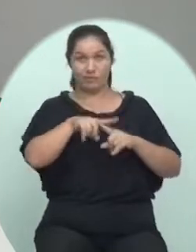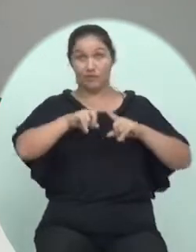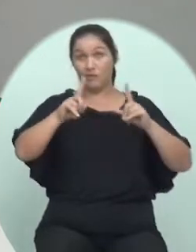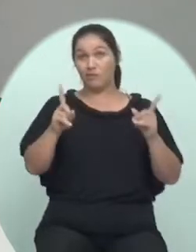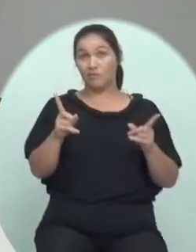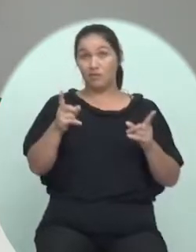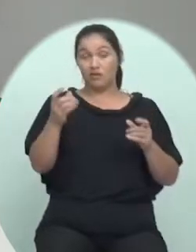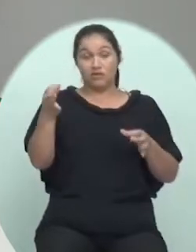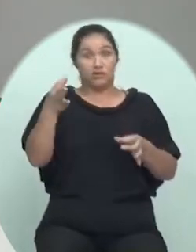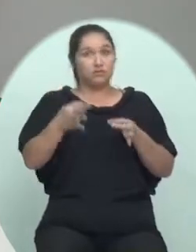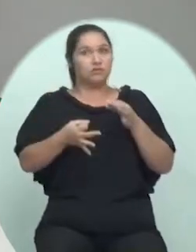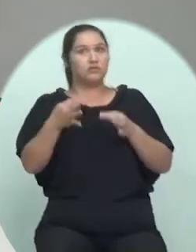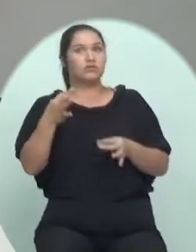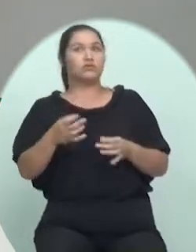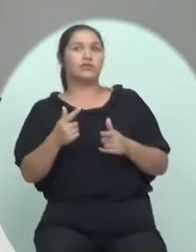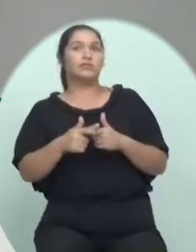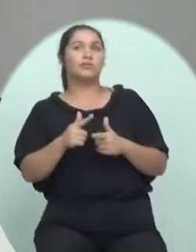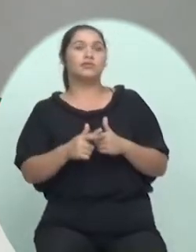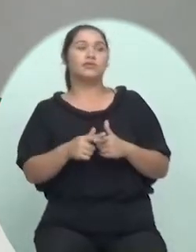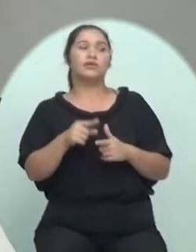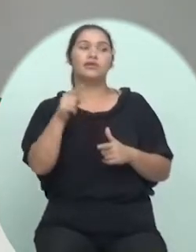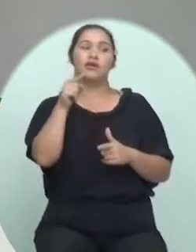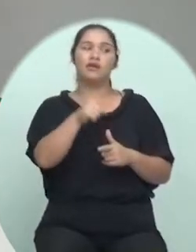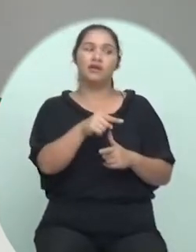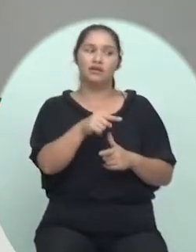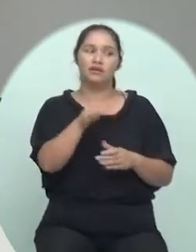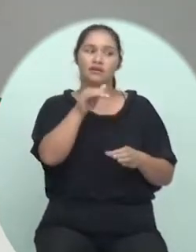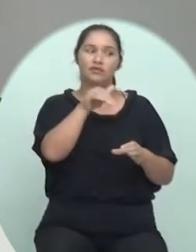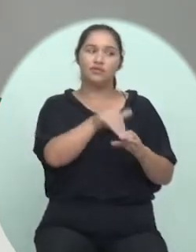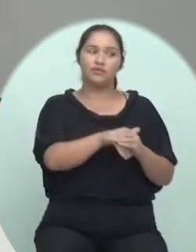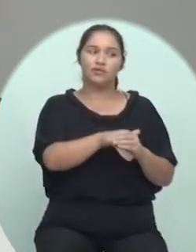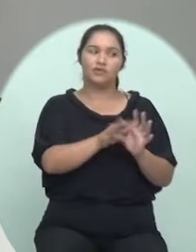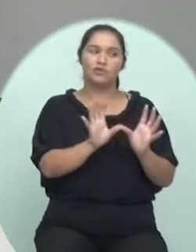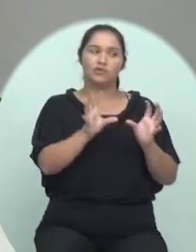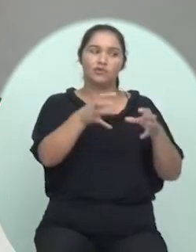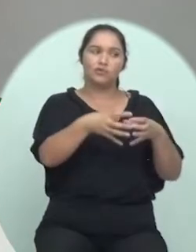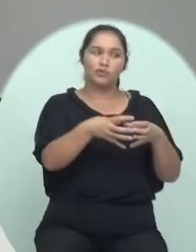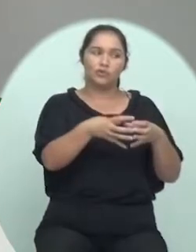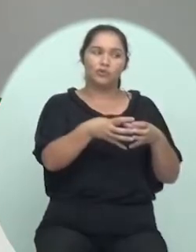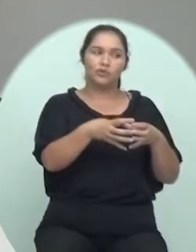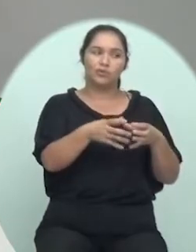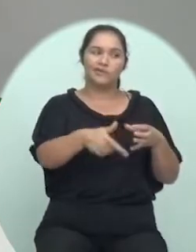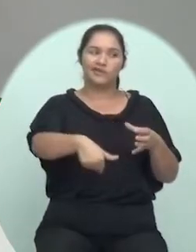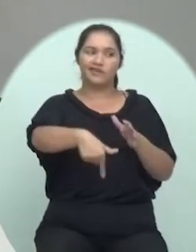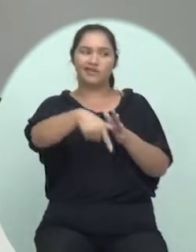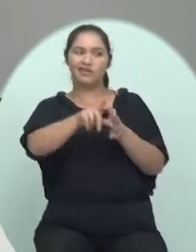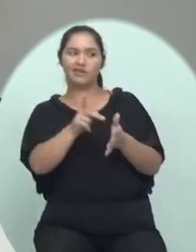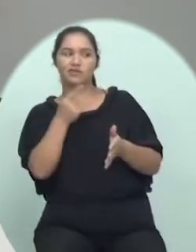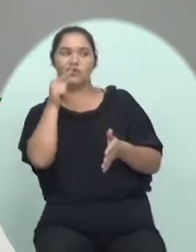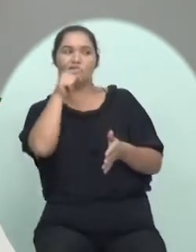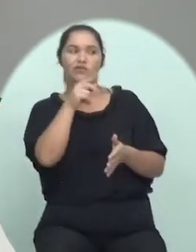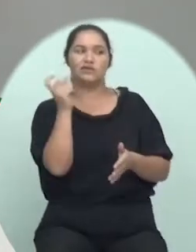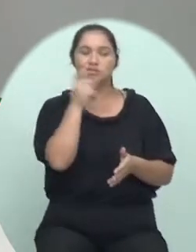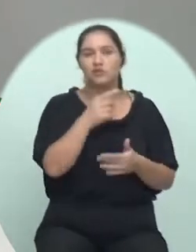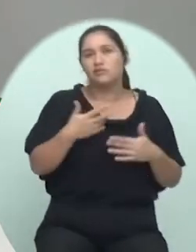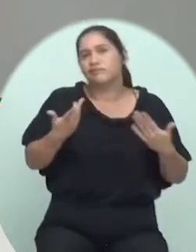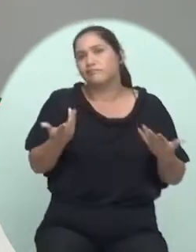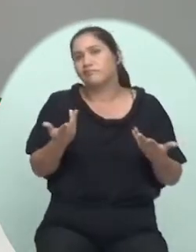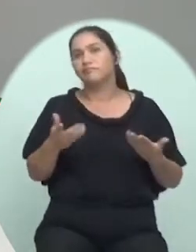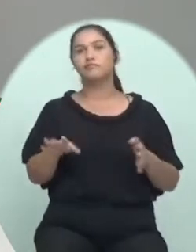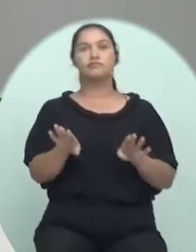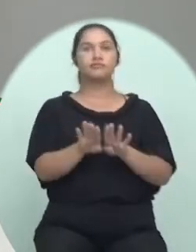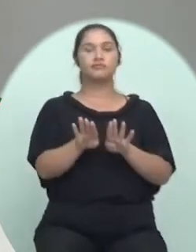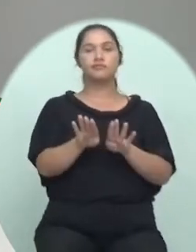ele votou com aqueles que chamaram ele de mentiroso. Então, é complicado. E também tínhamos a vereadora